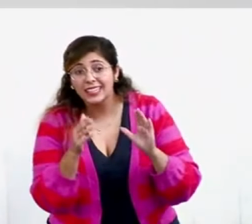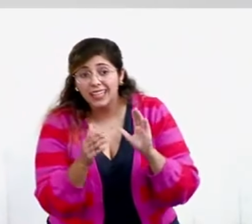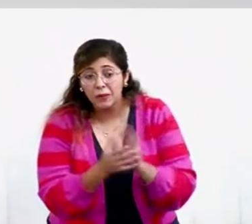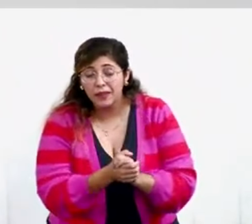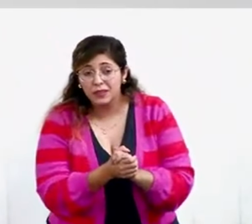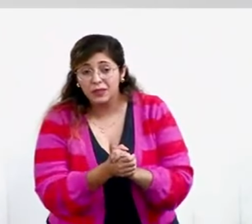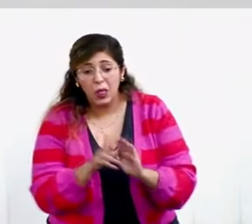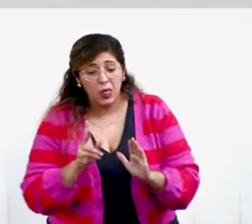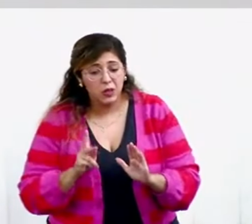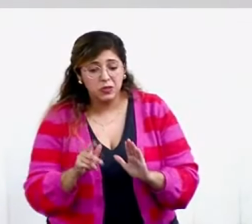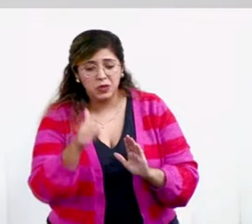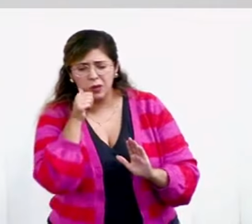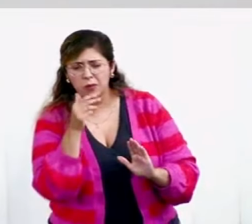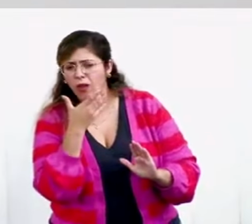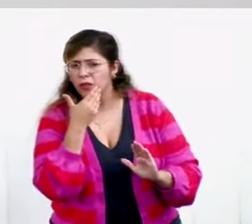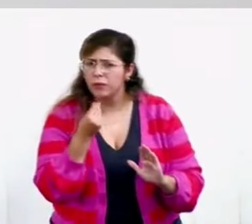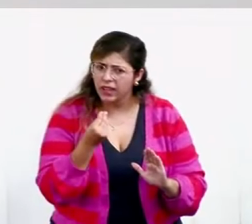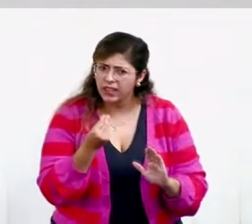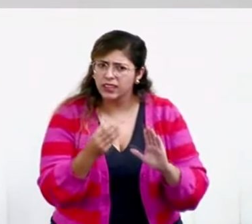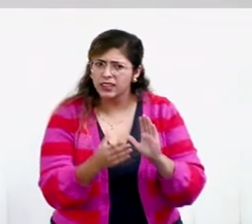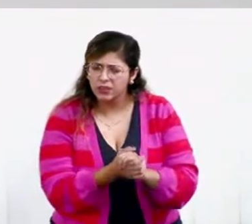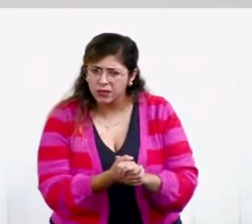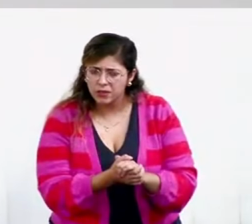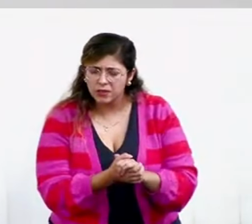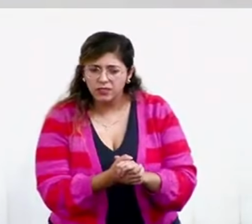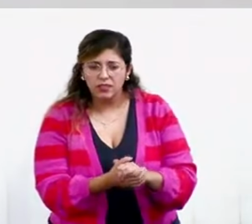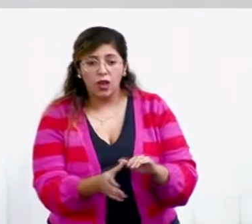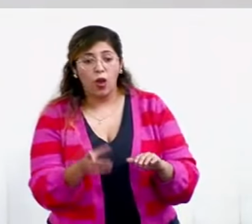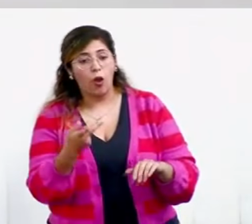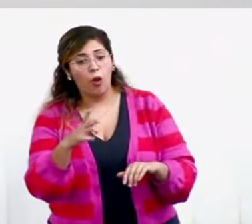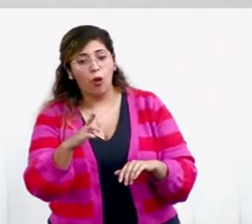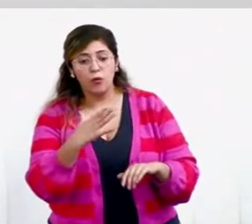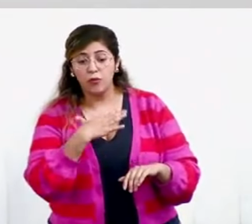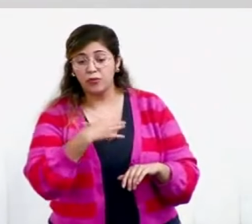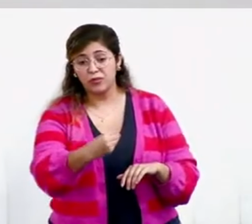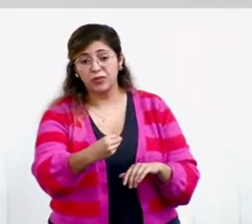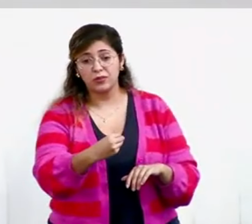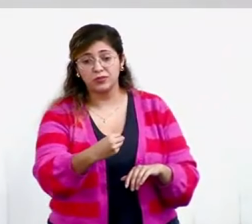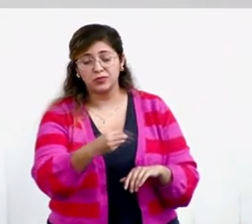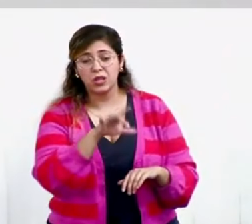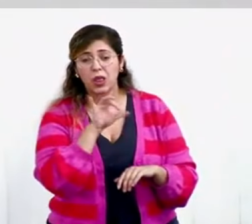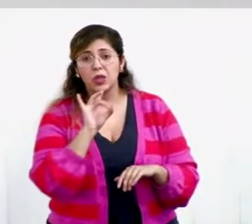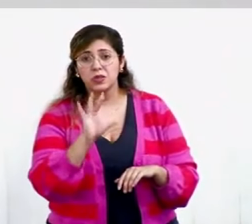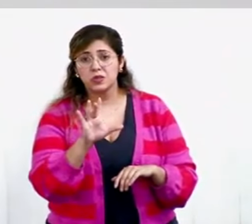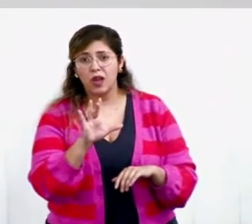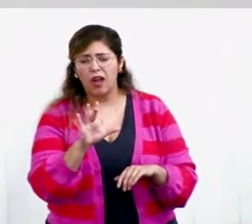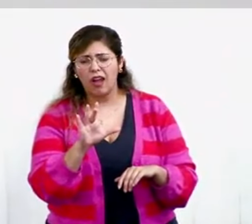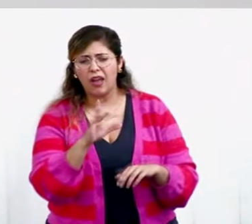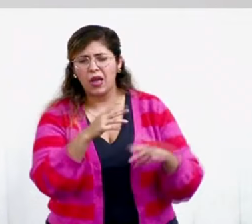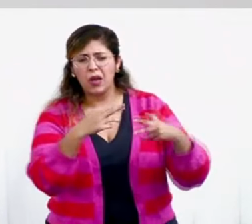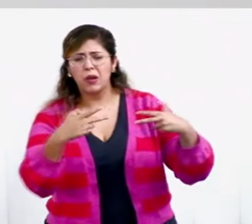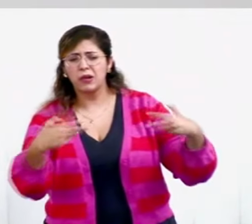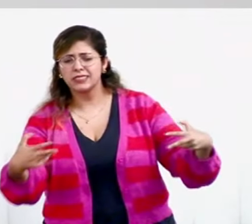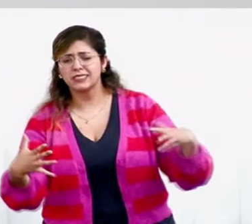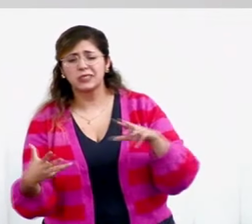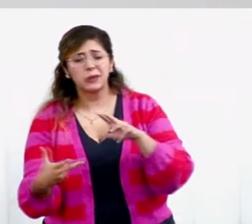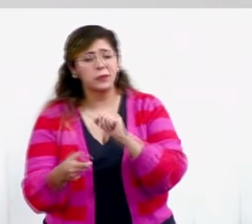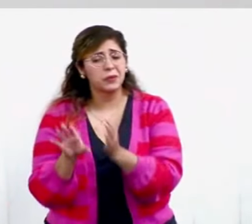com esposa, filhos, são referenciados por conceitos, princípios e valores fora da